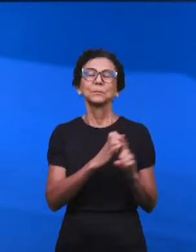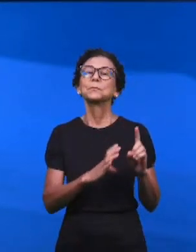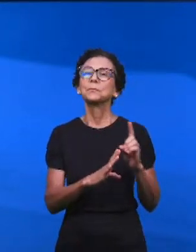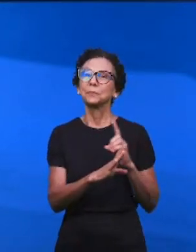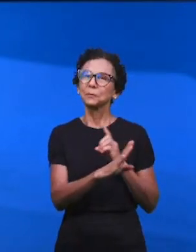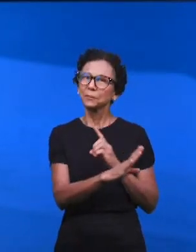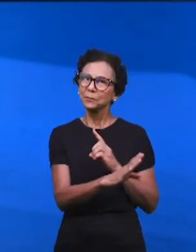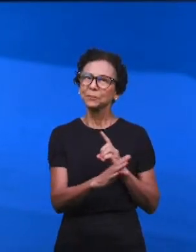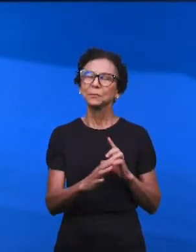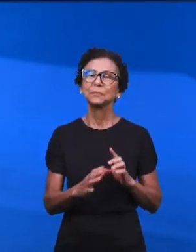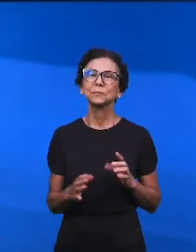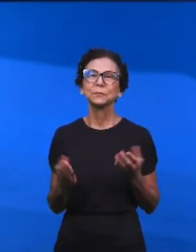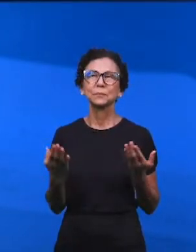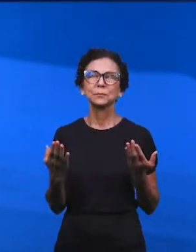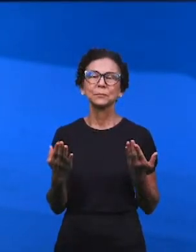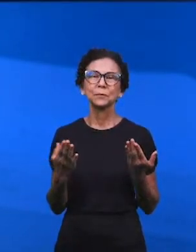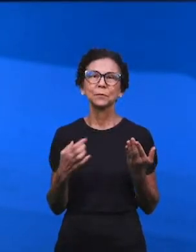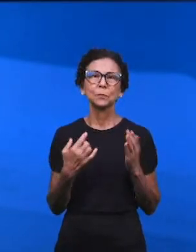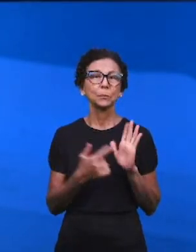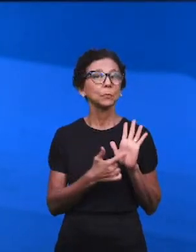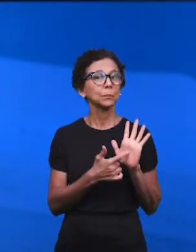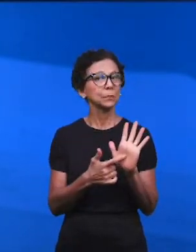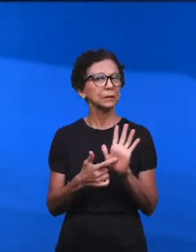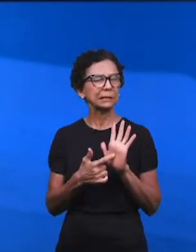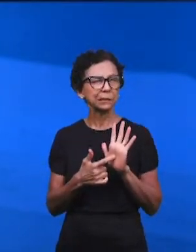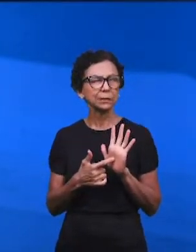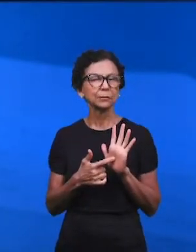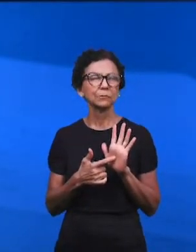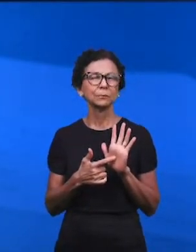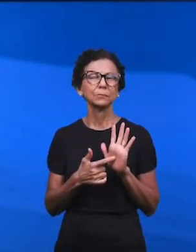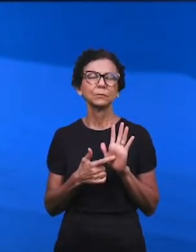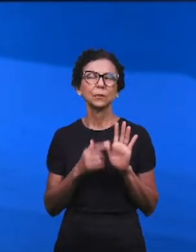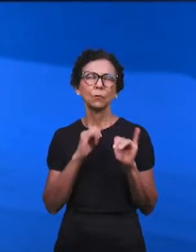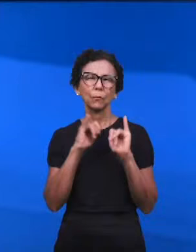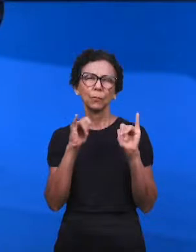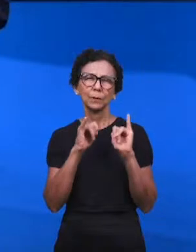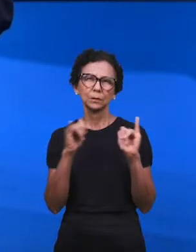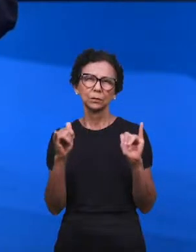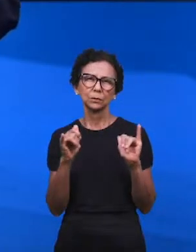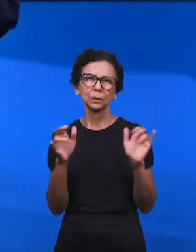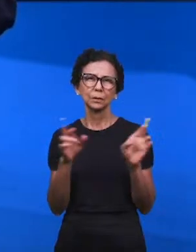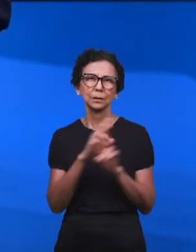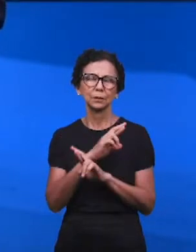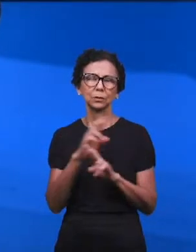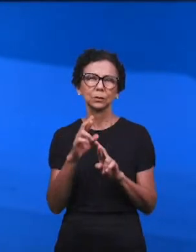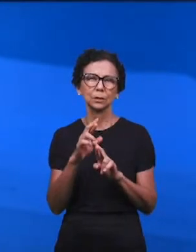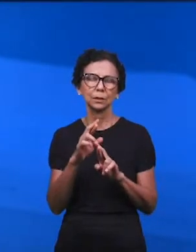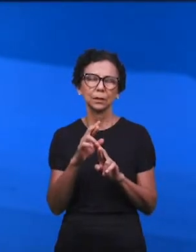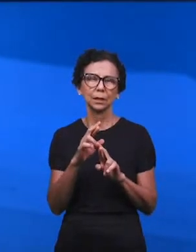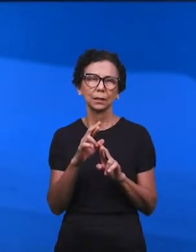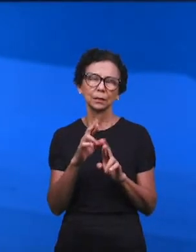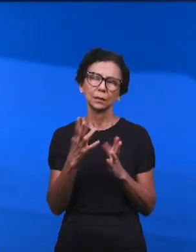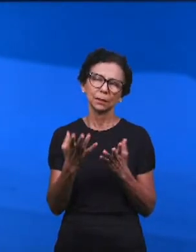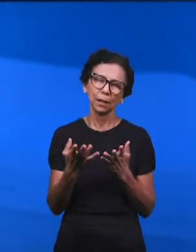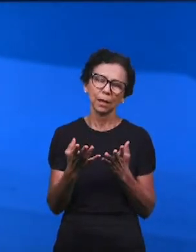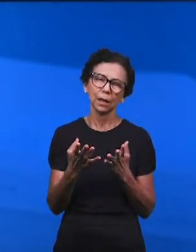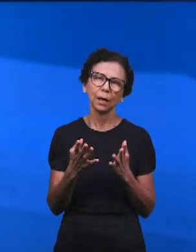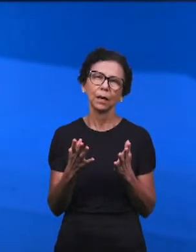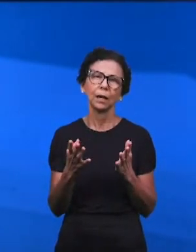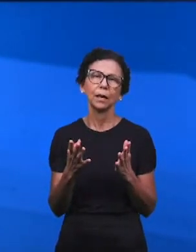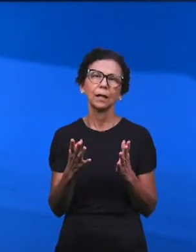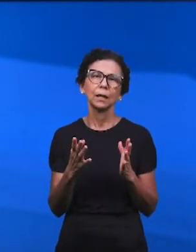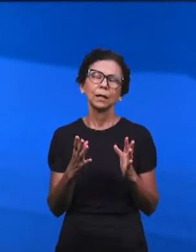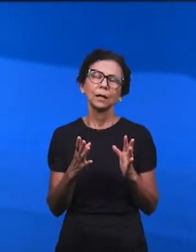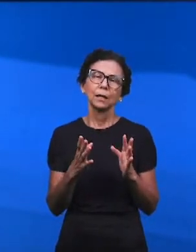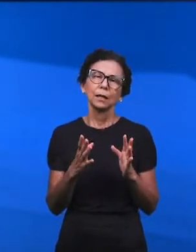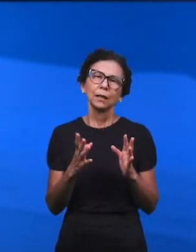Dominical, quando nós apresentamos algumas informações de respostas das perguntas relacionadas a